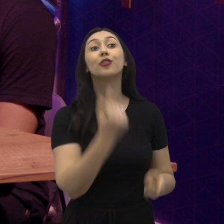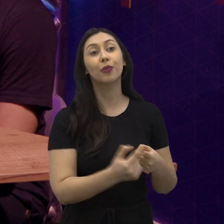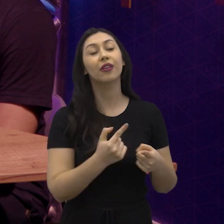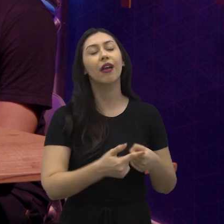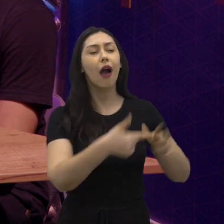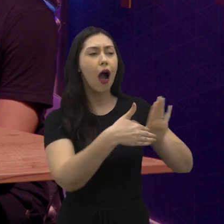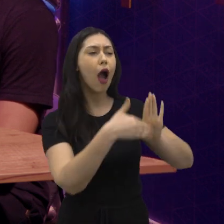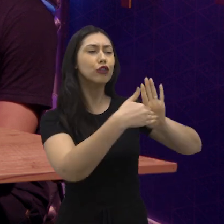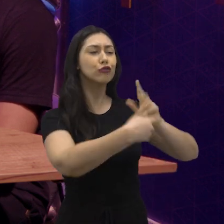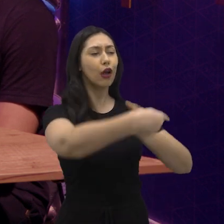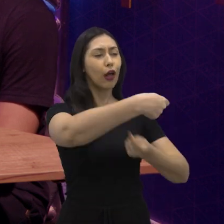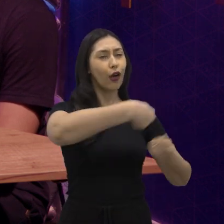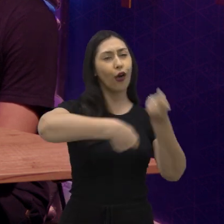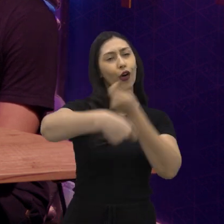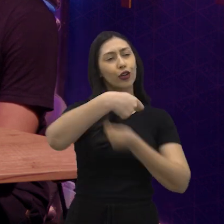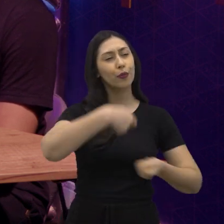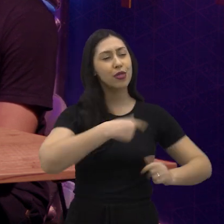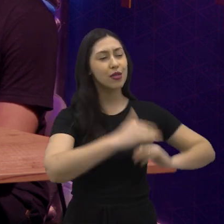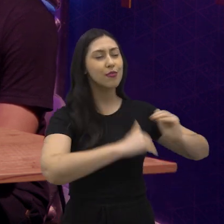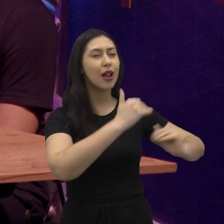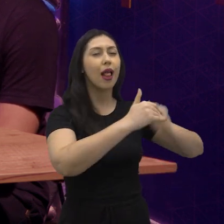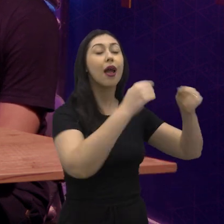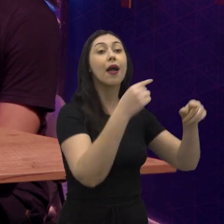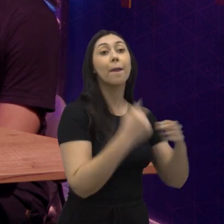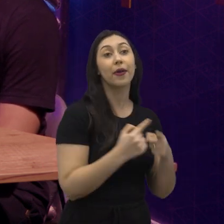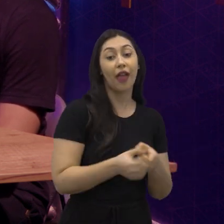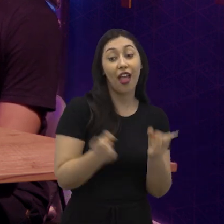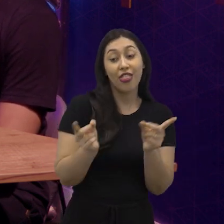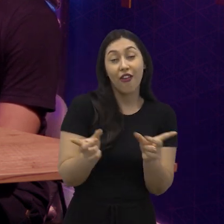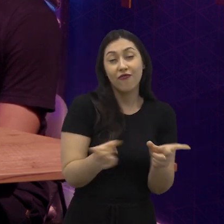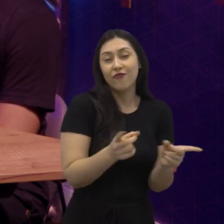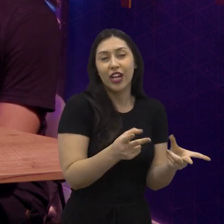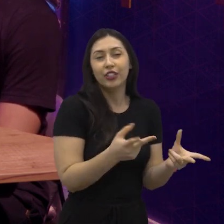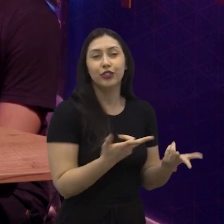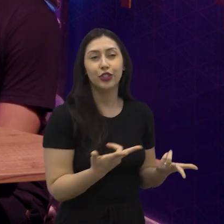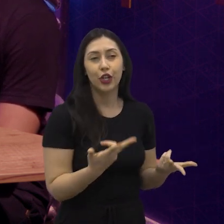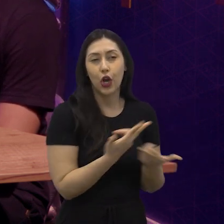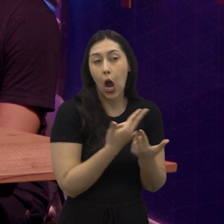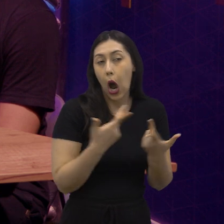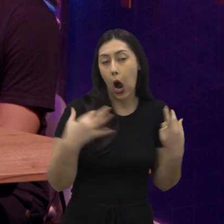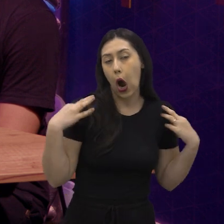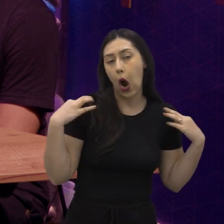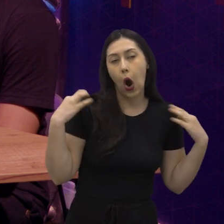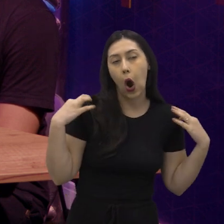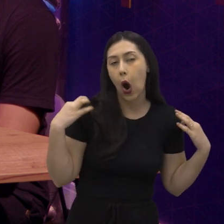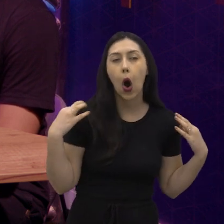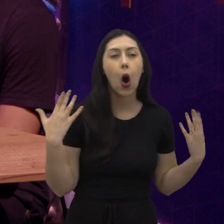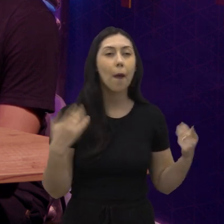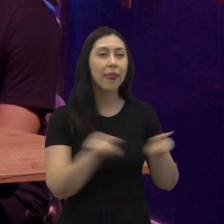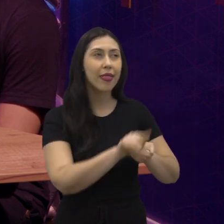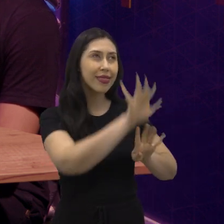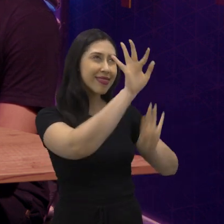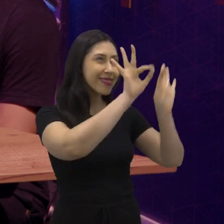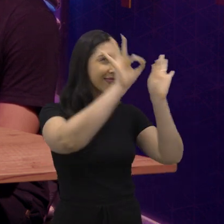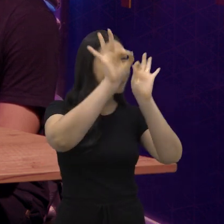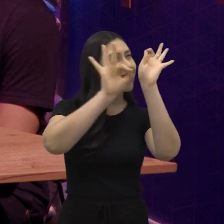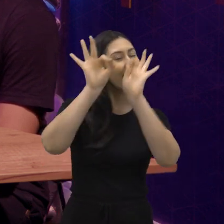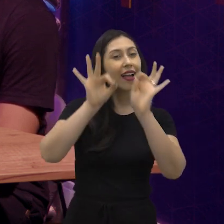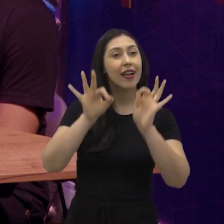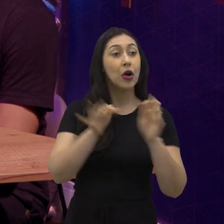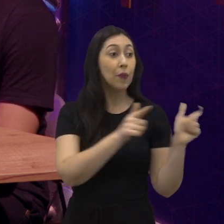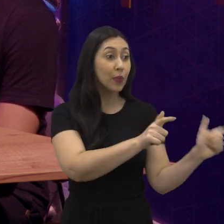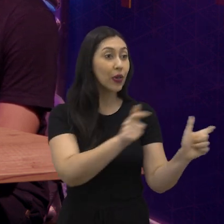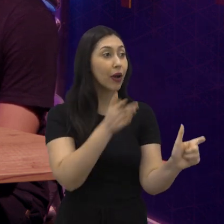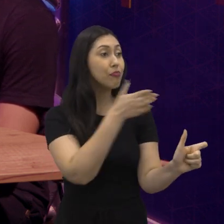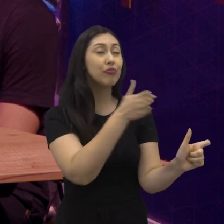toda a economia, né, o setor varejista que vende mais fantasias e decorações, né, tudo quanto é lugar que a